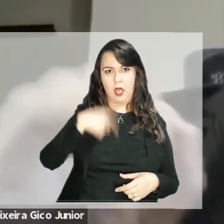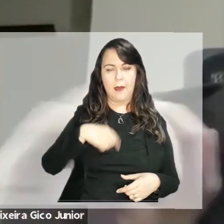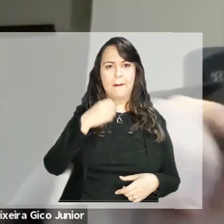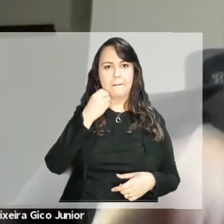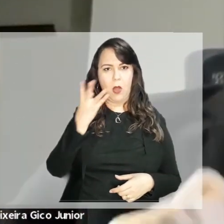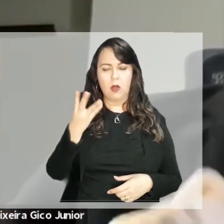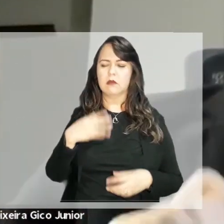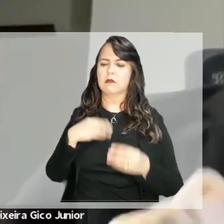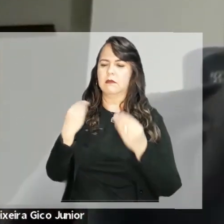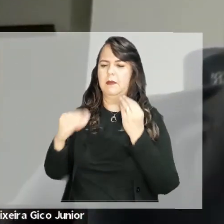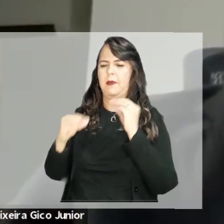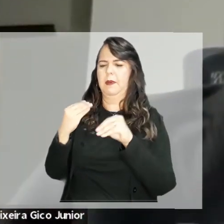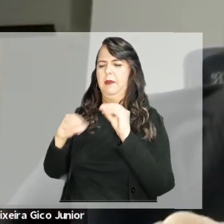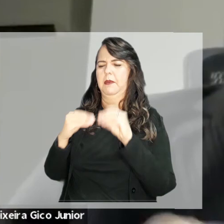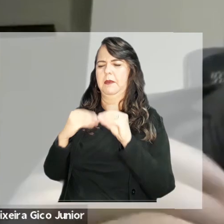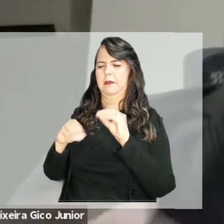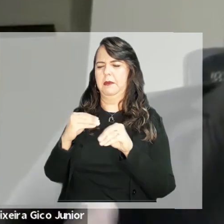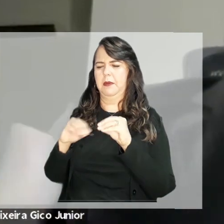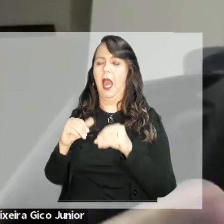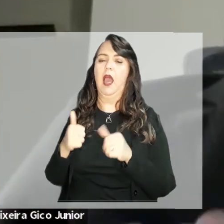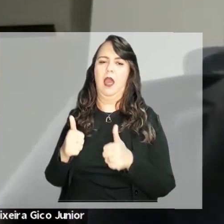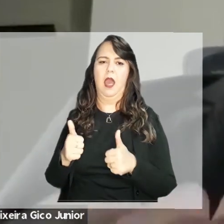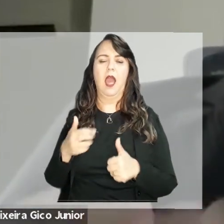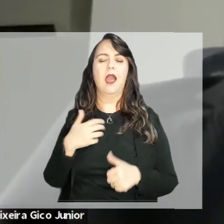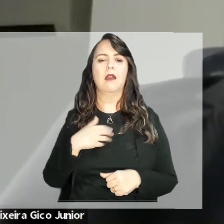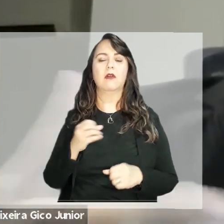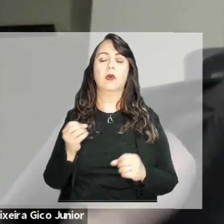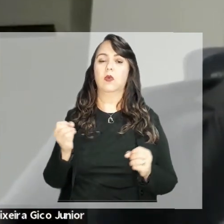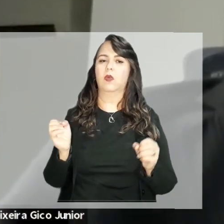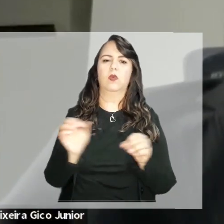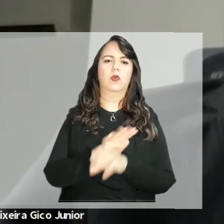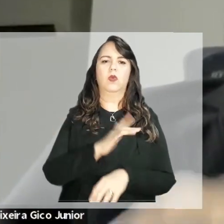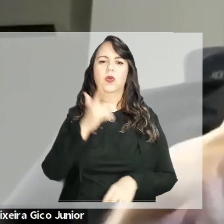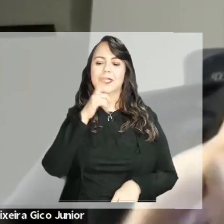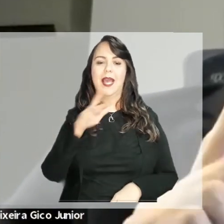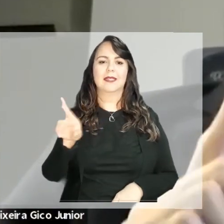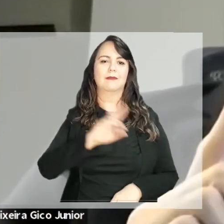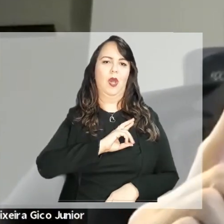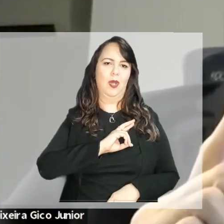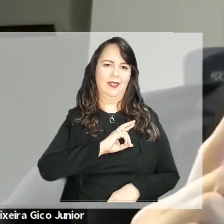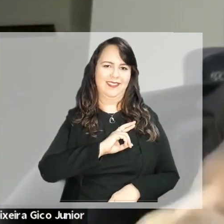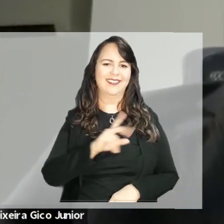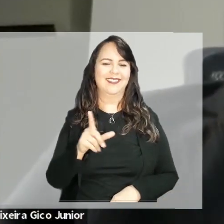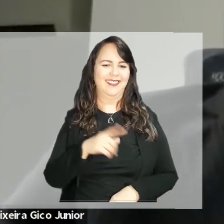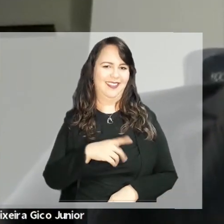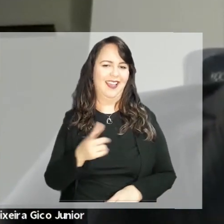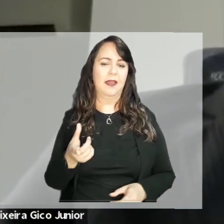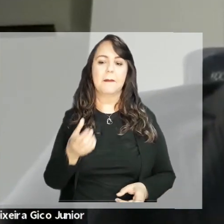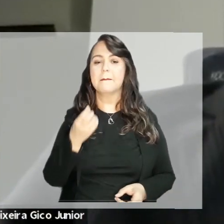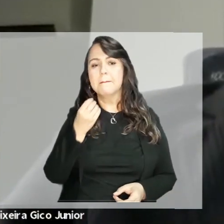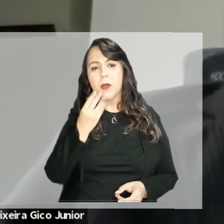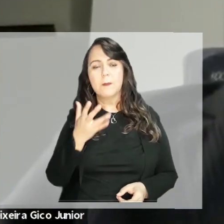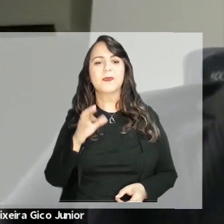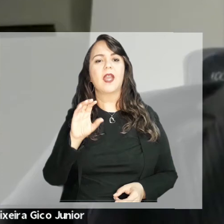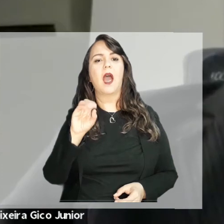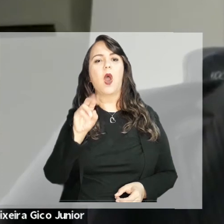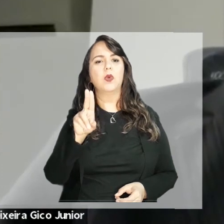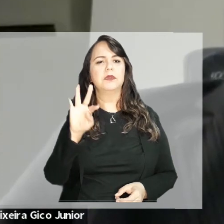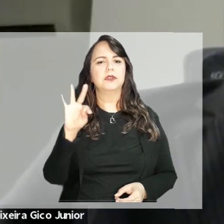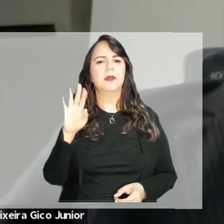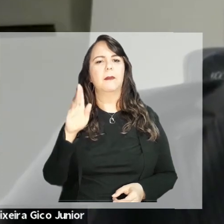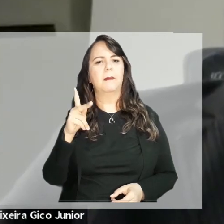a preocupação é muito legítima. Porque depende do que você põe dentro, o resultado vai ser bom ou ruim. No entanto, e aqui vai a